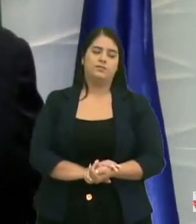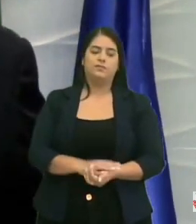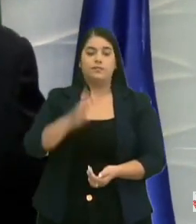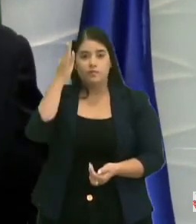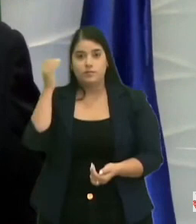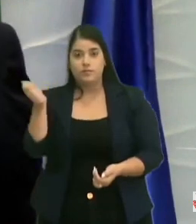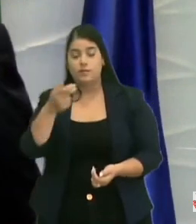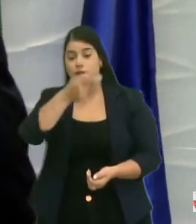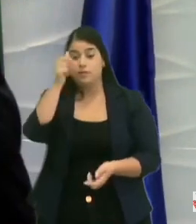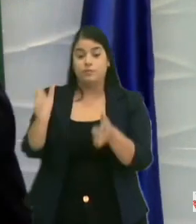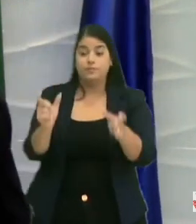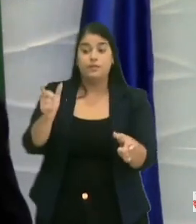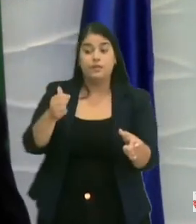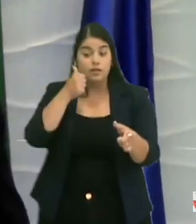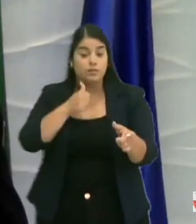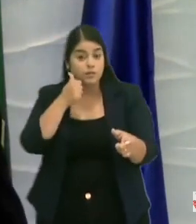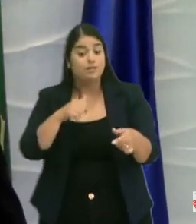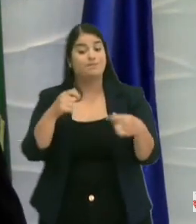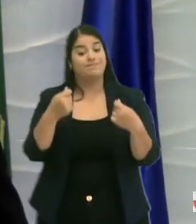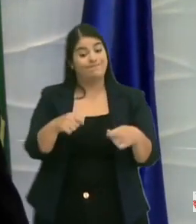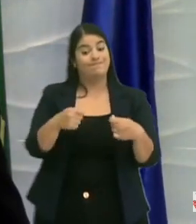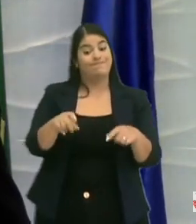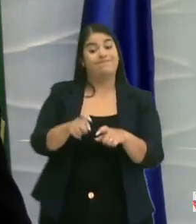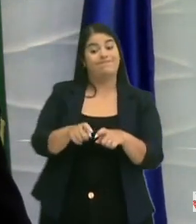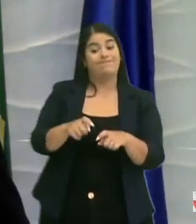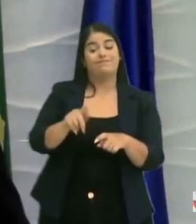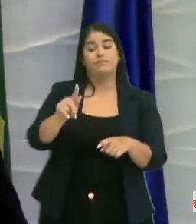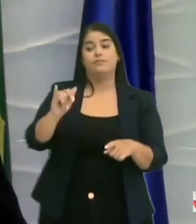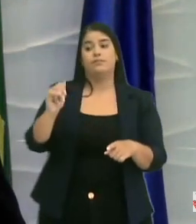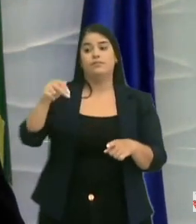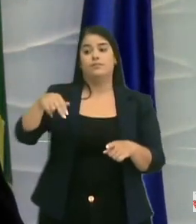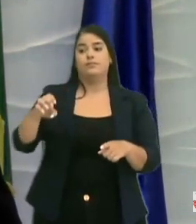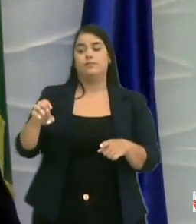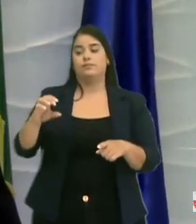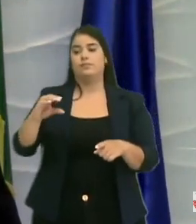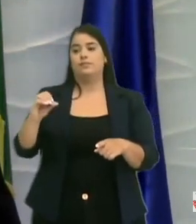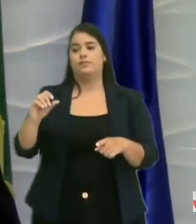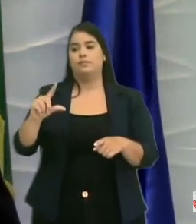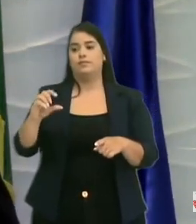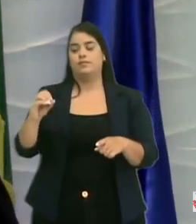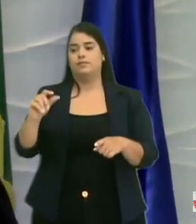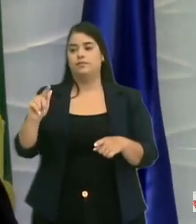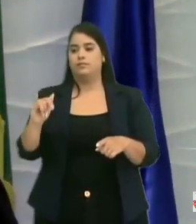mulheres precisando de ginecologista. Eu quero dizer